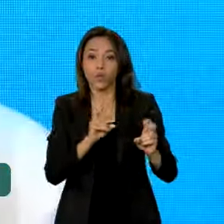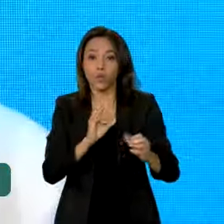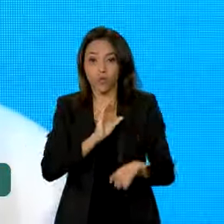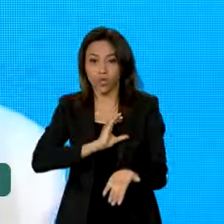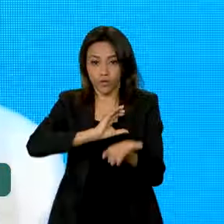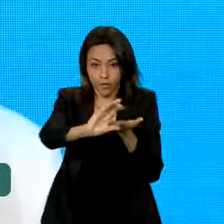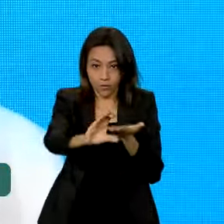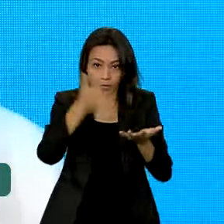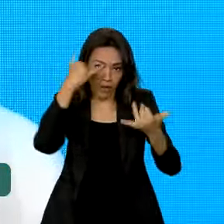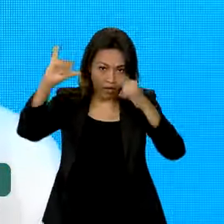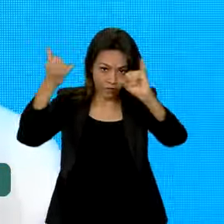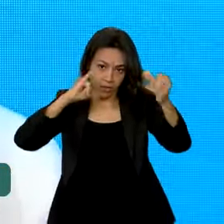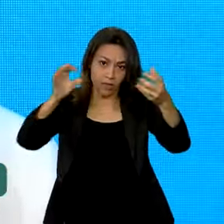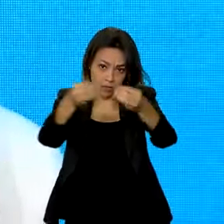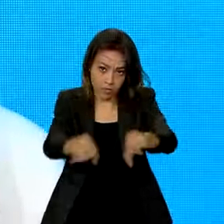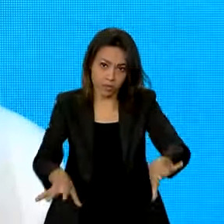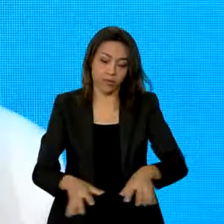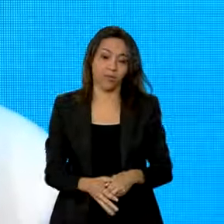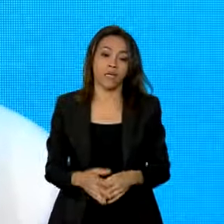nós não tivermos